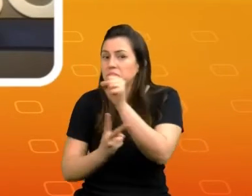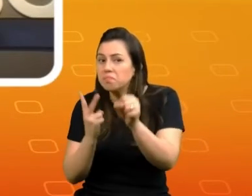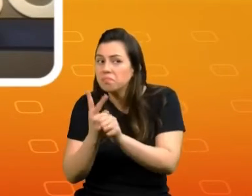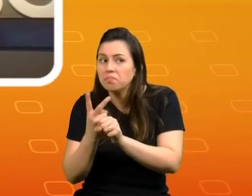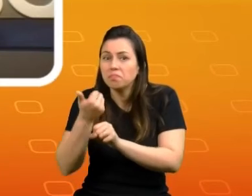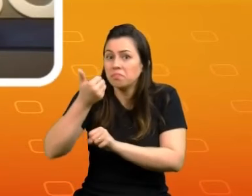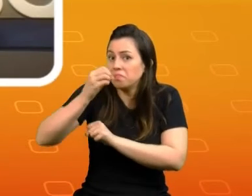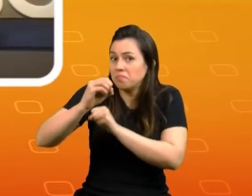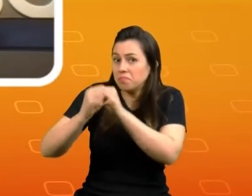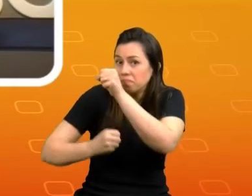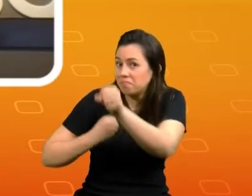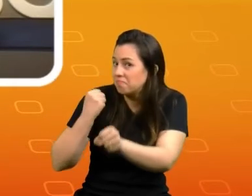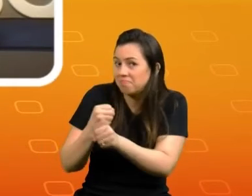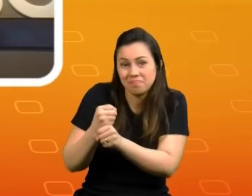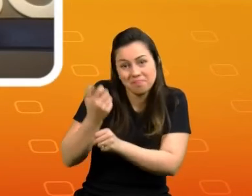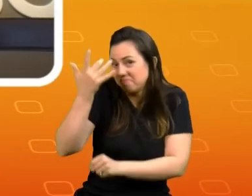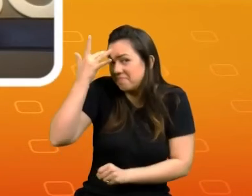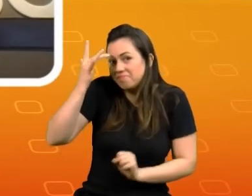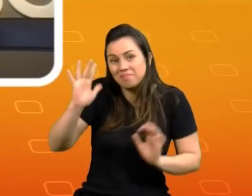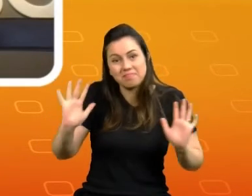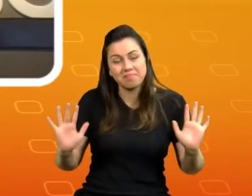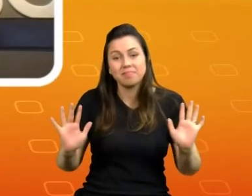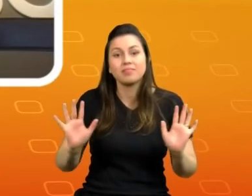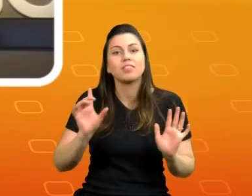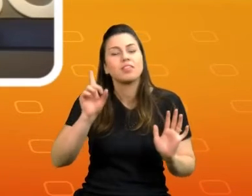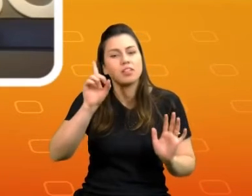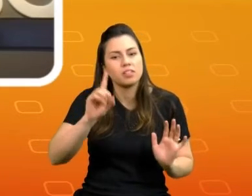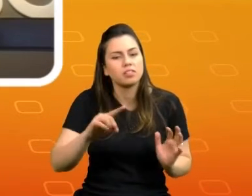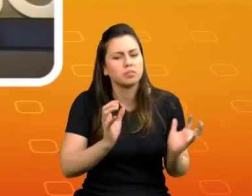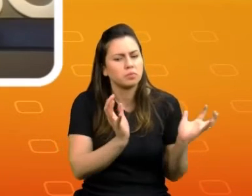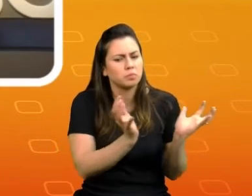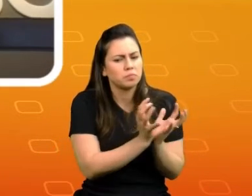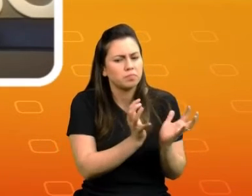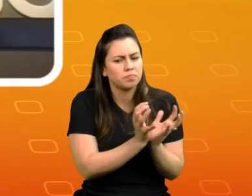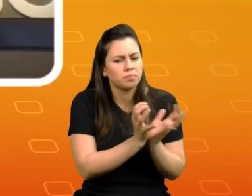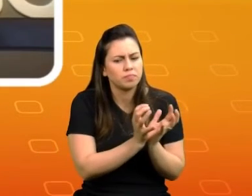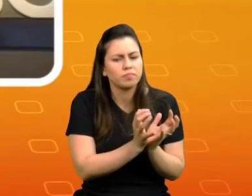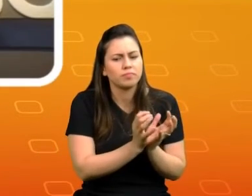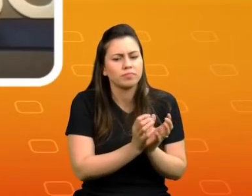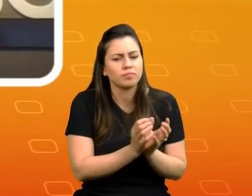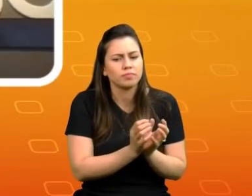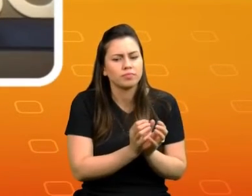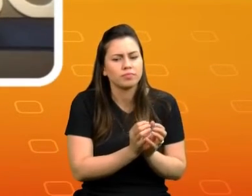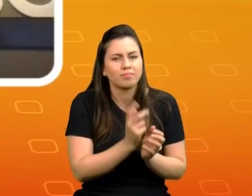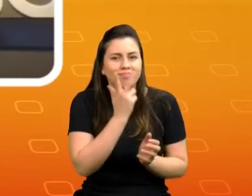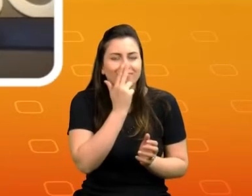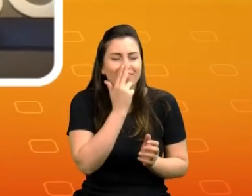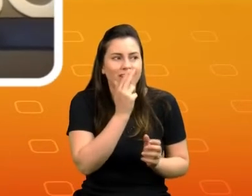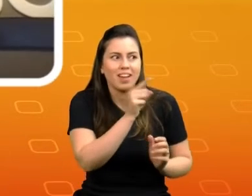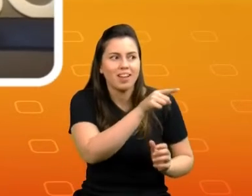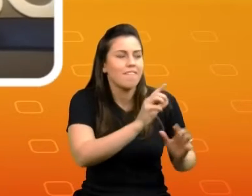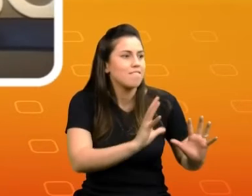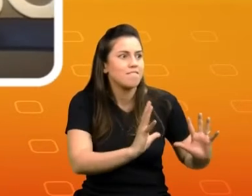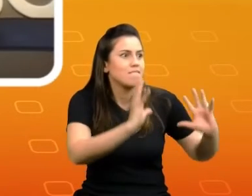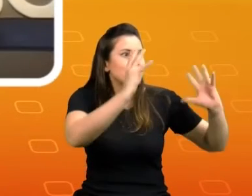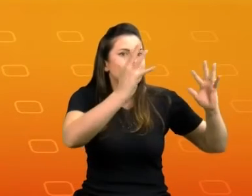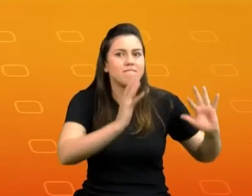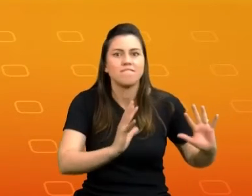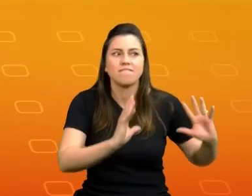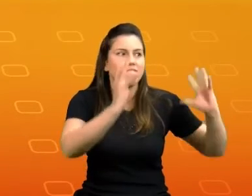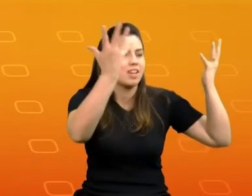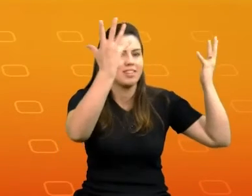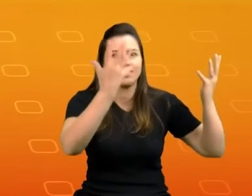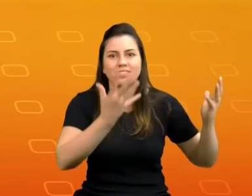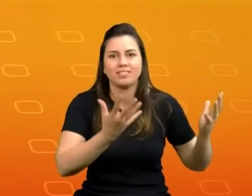mais isso é um segmento que quem tiver fora vai ter vai estar fora da festa eu penso assim